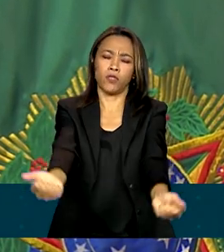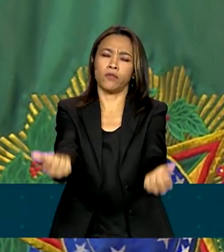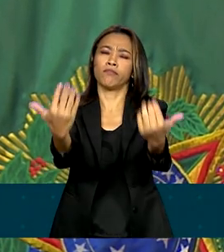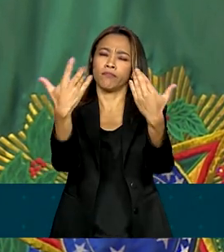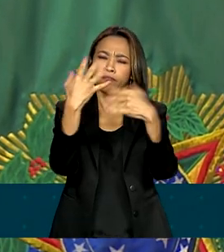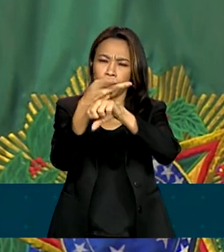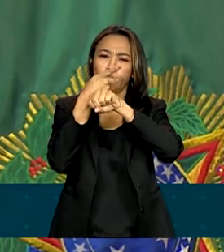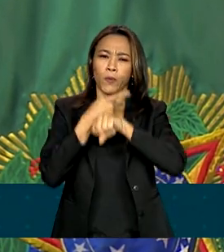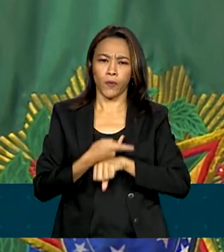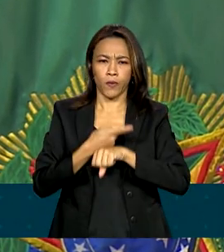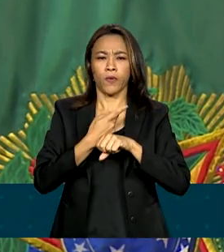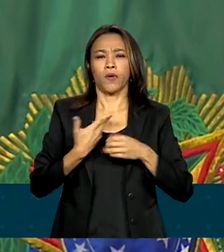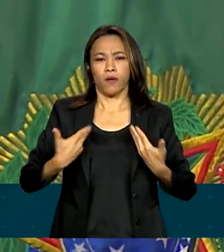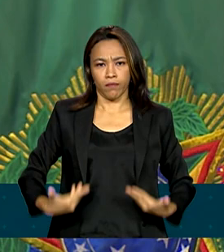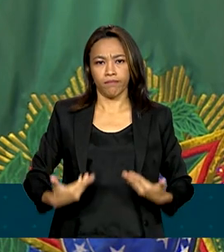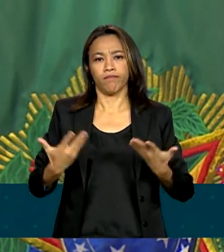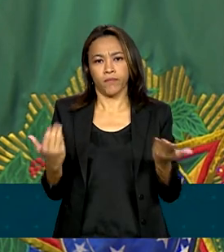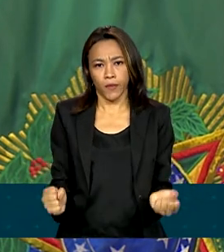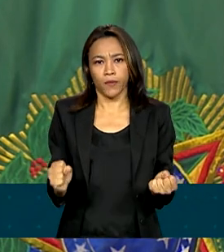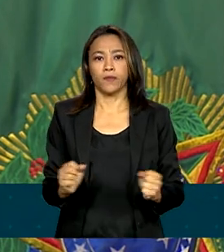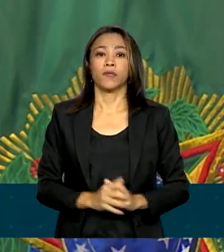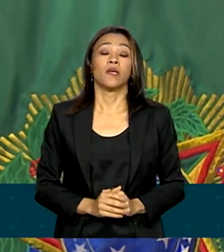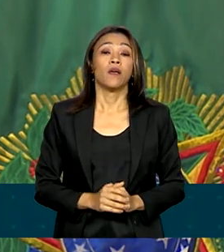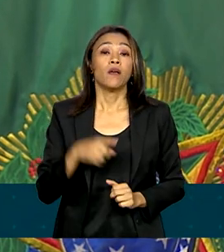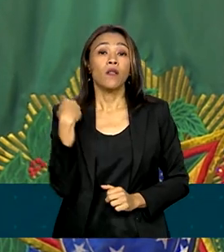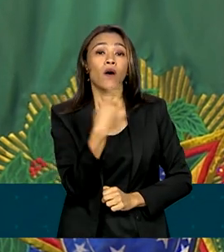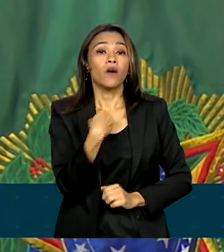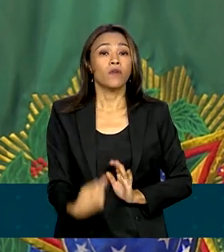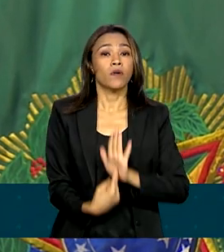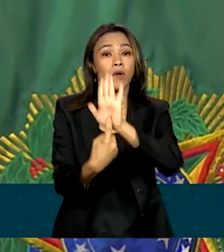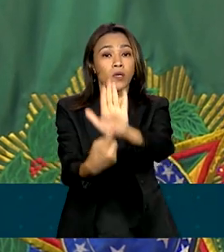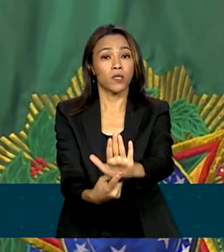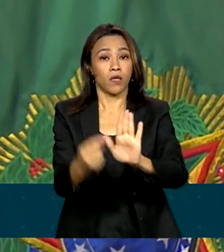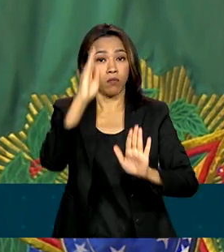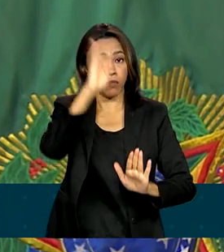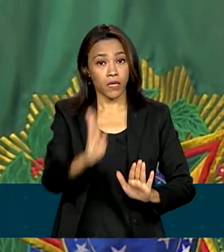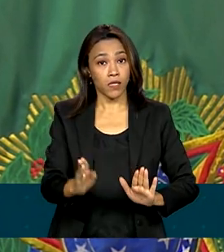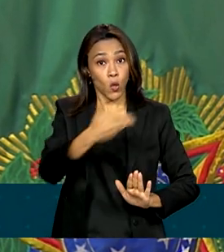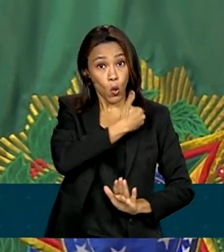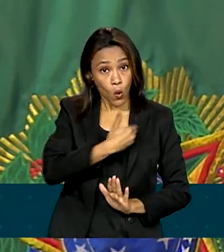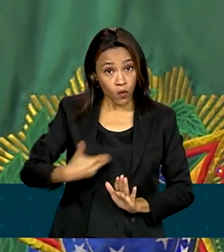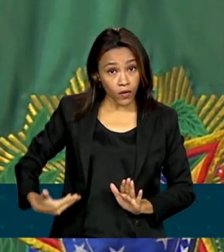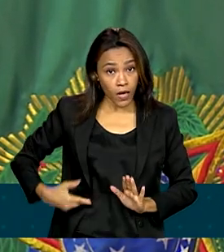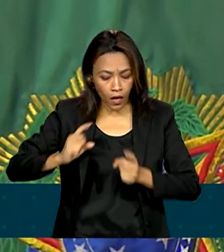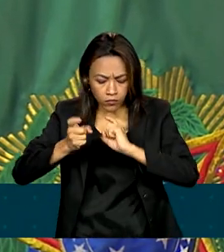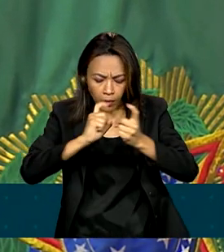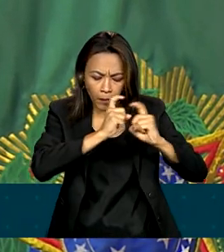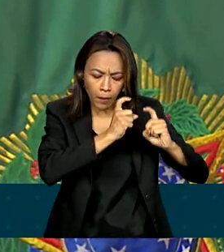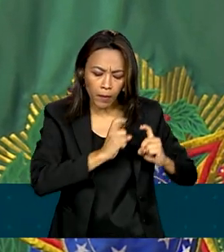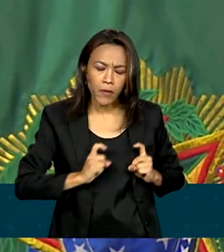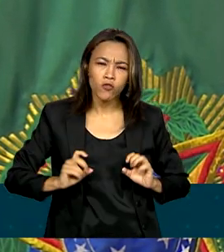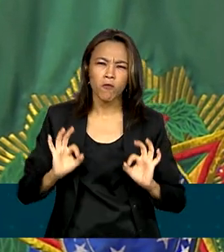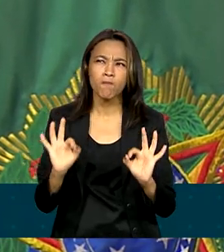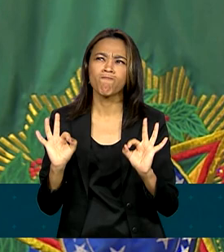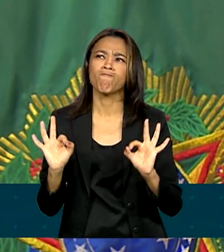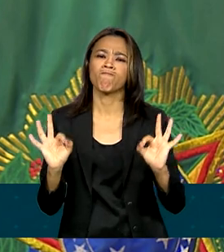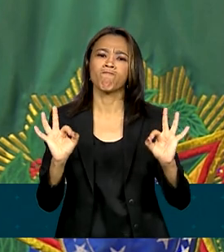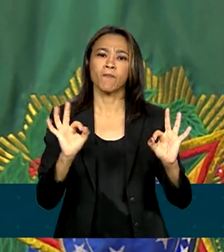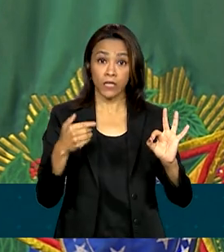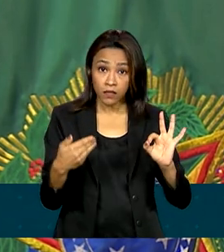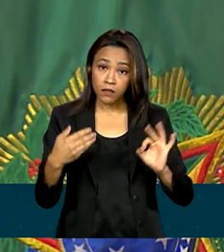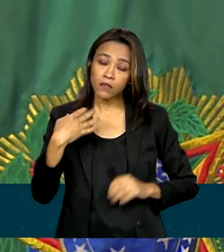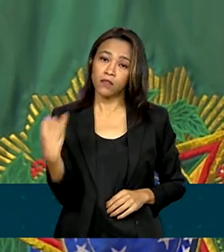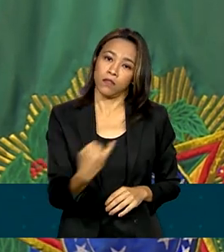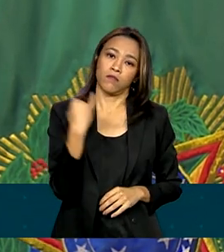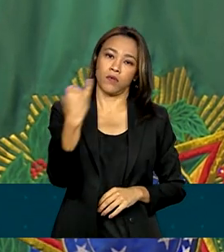Nós iremos tentar mostrar ao Brasil que governar de forma civilizada é muito importante para que a